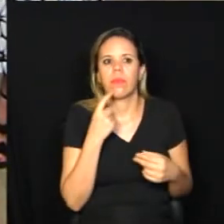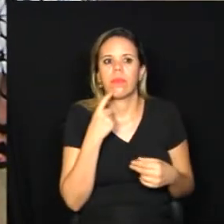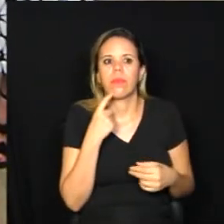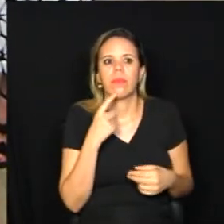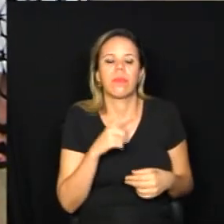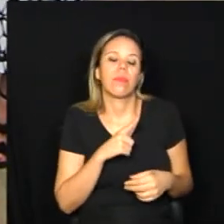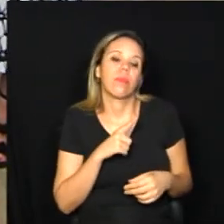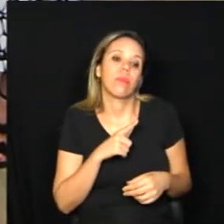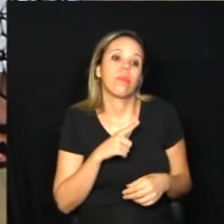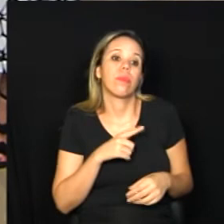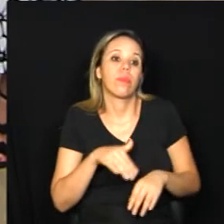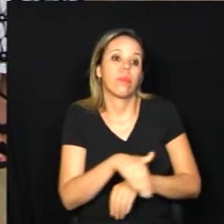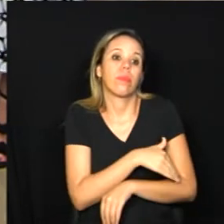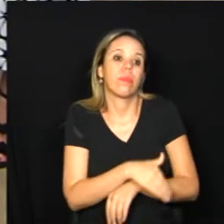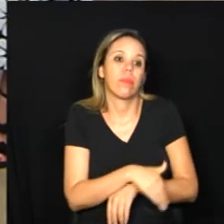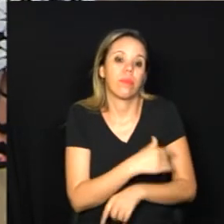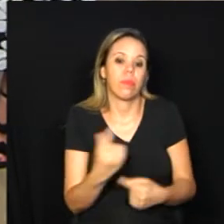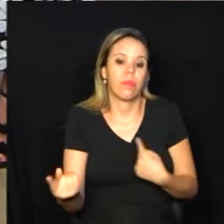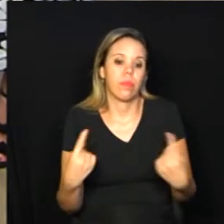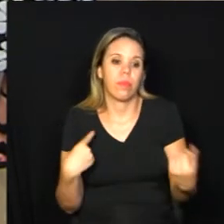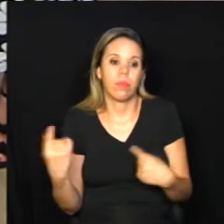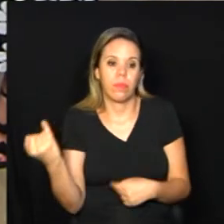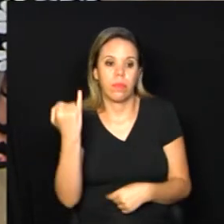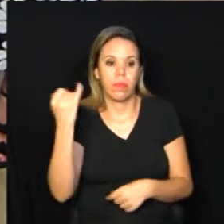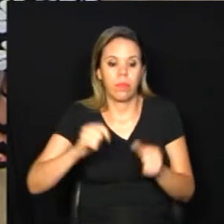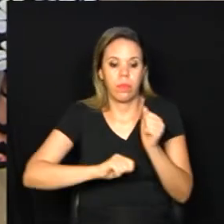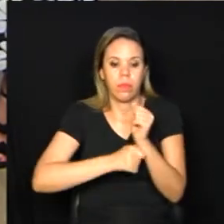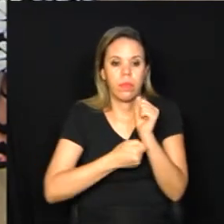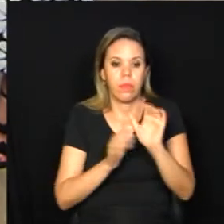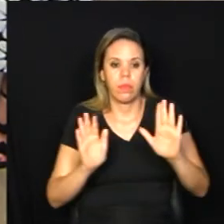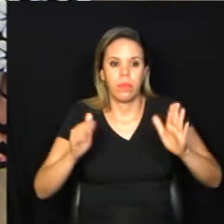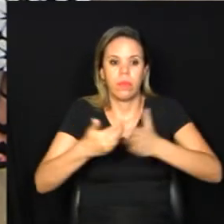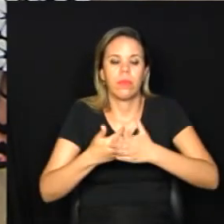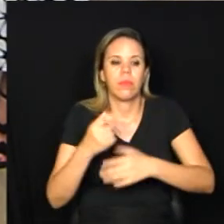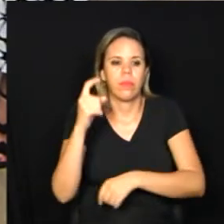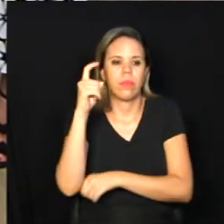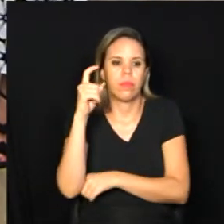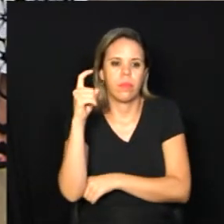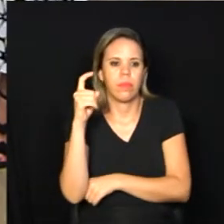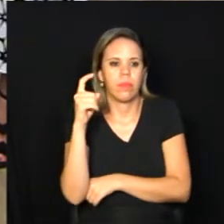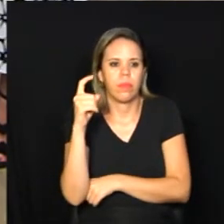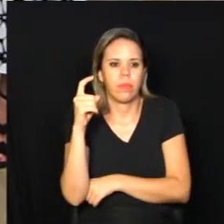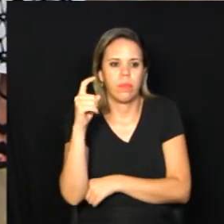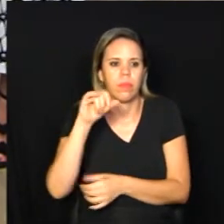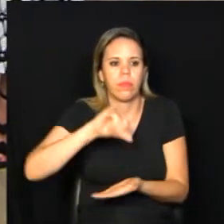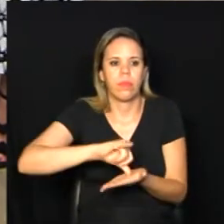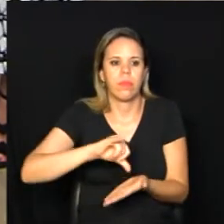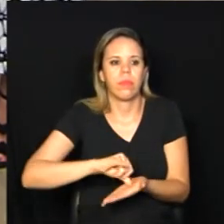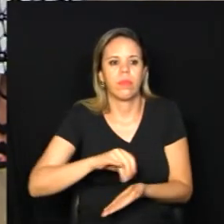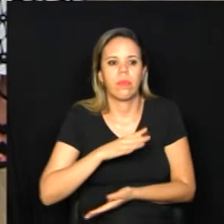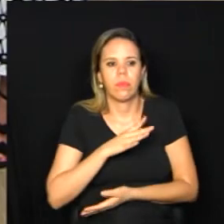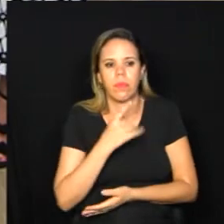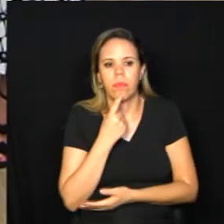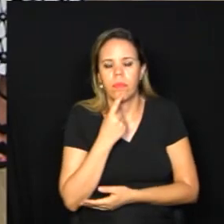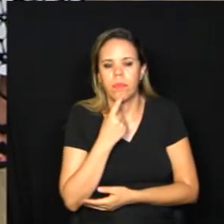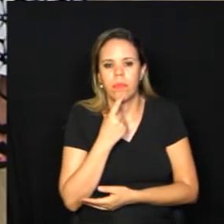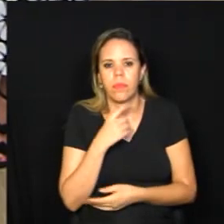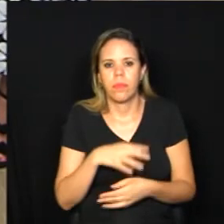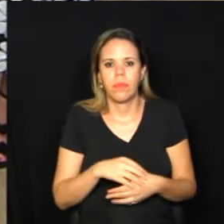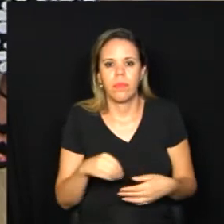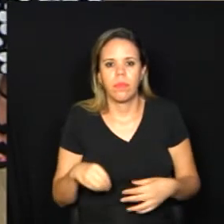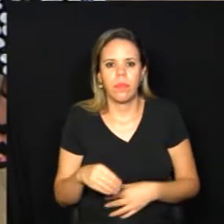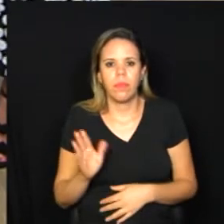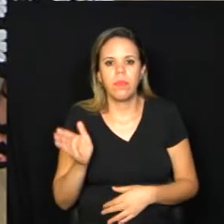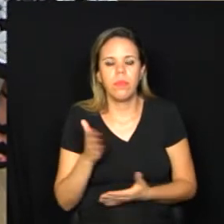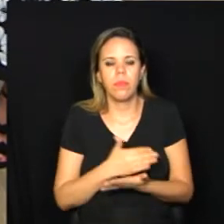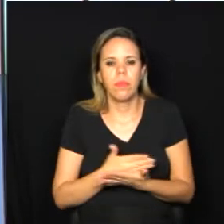tem bloqueio em vias importantes no Cambuí e também no centro da cidade de Campinas. O bloqueio